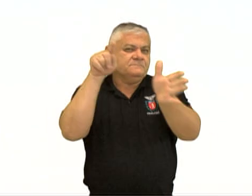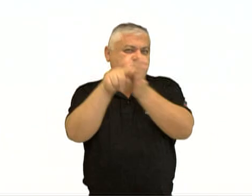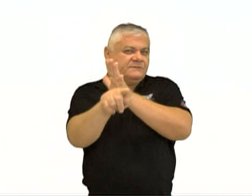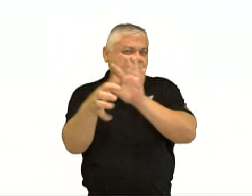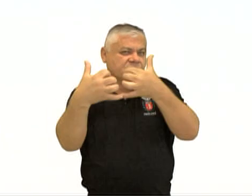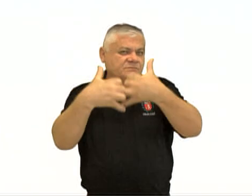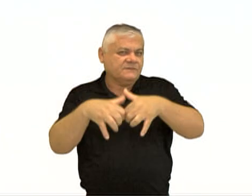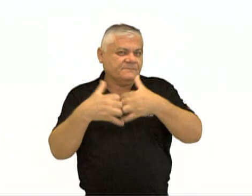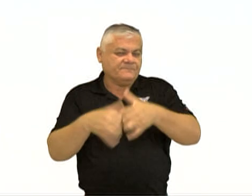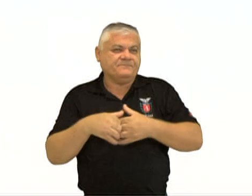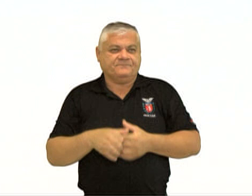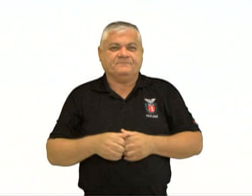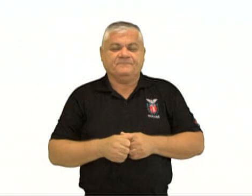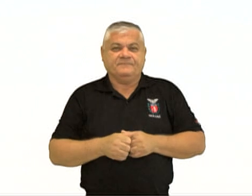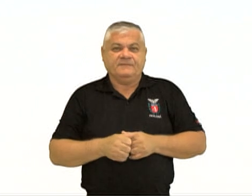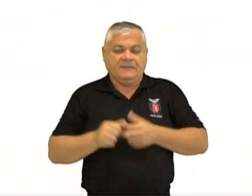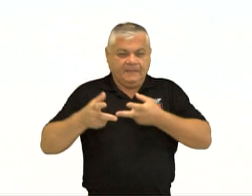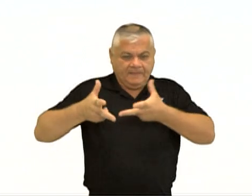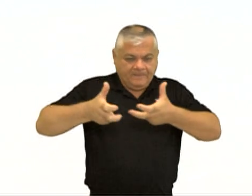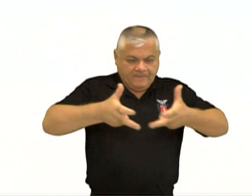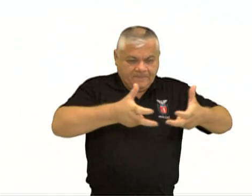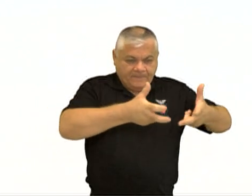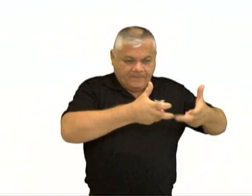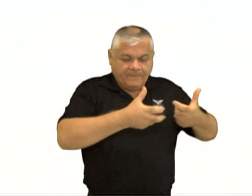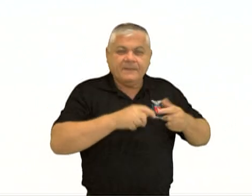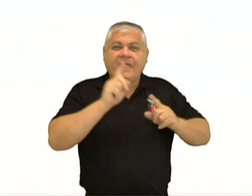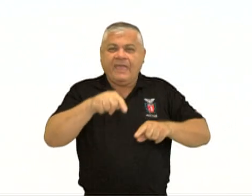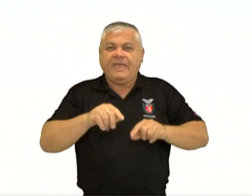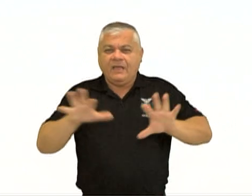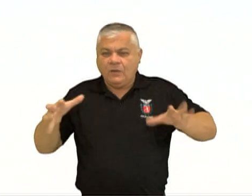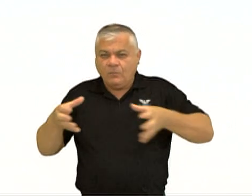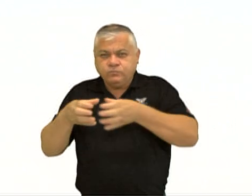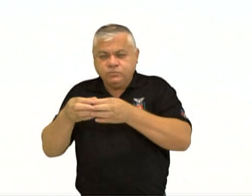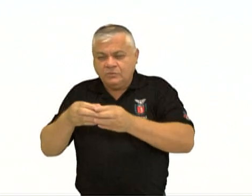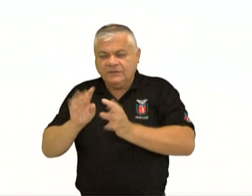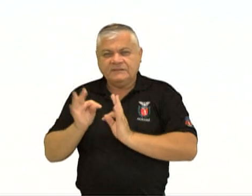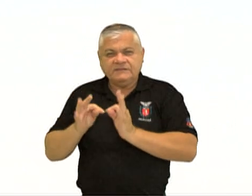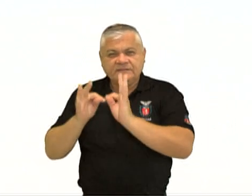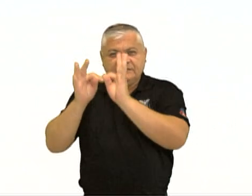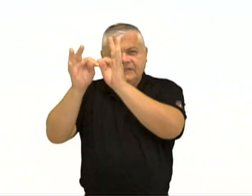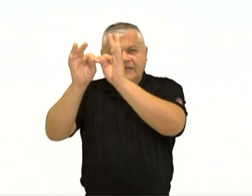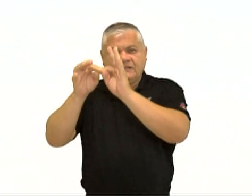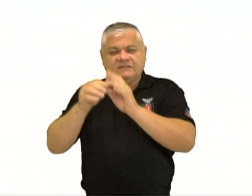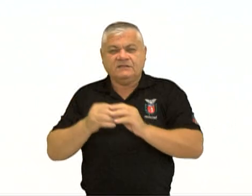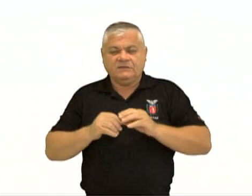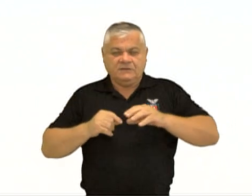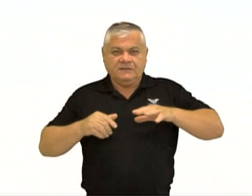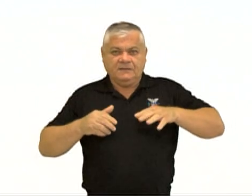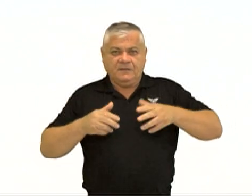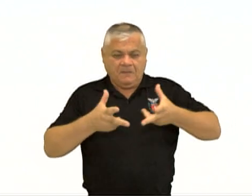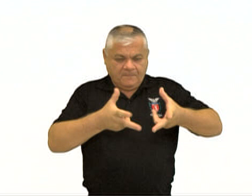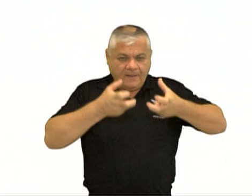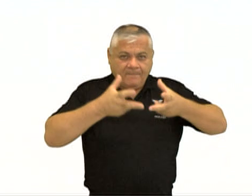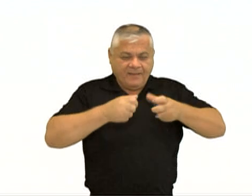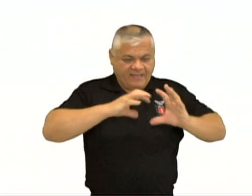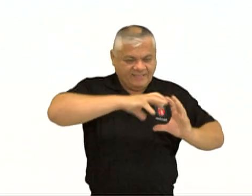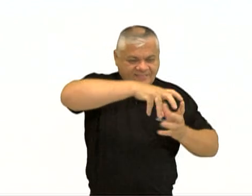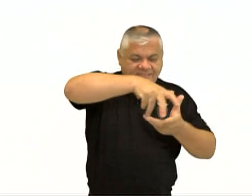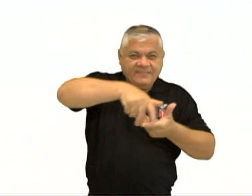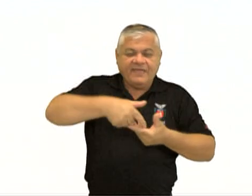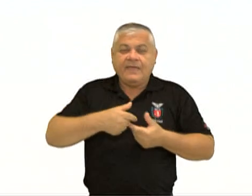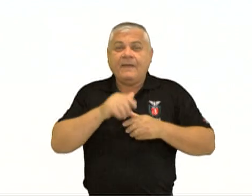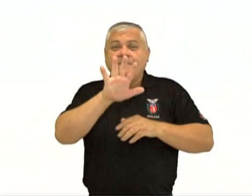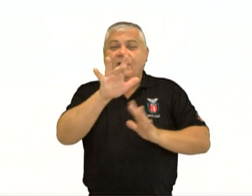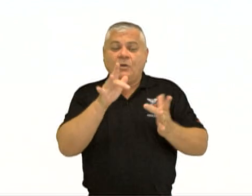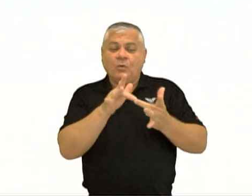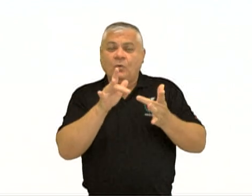de técnicas que obtém informações da superfície terrestre, havendo sempre o contato físico com ela. E aí você